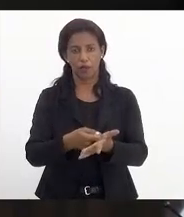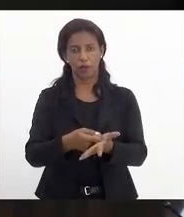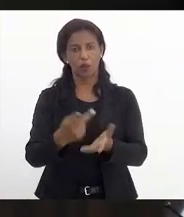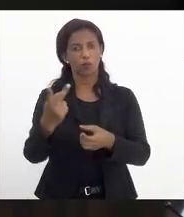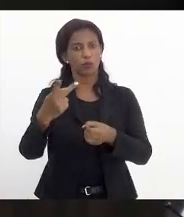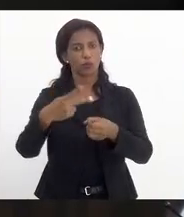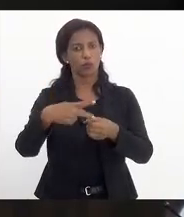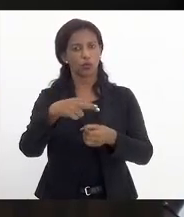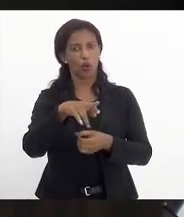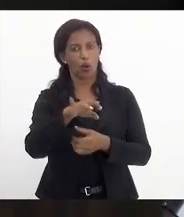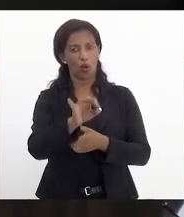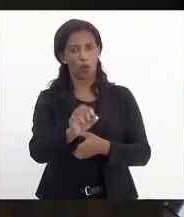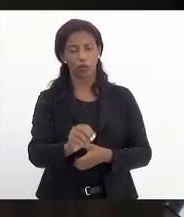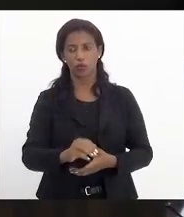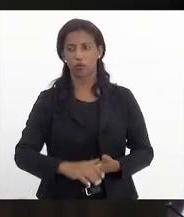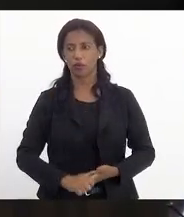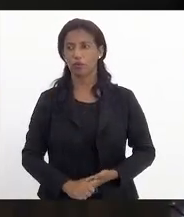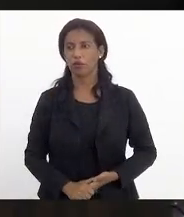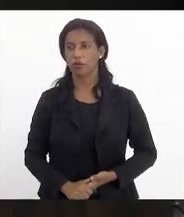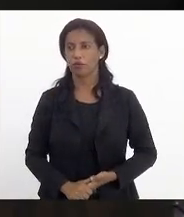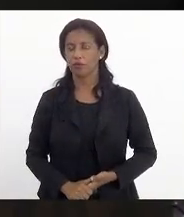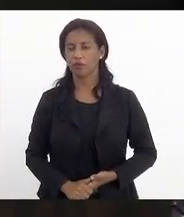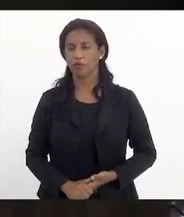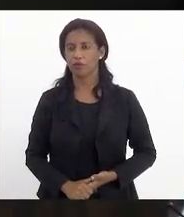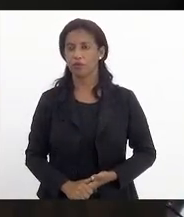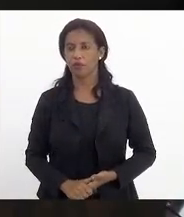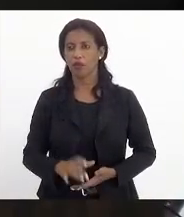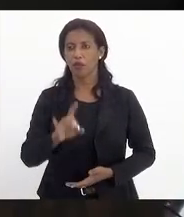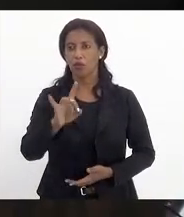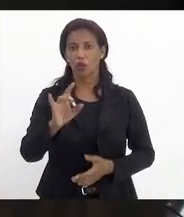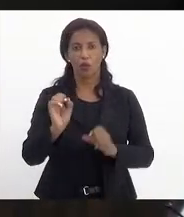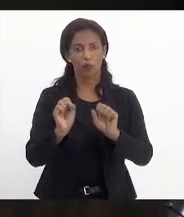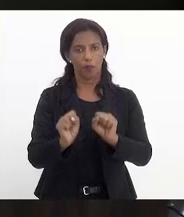royalties, que os royalties só podem